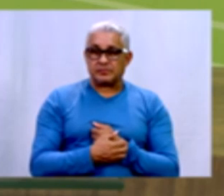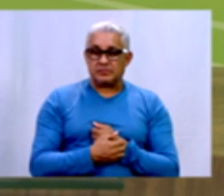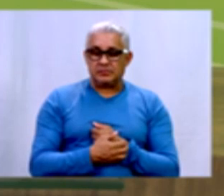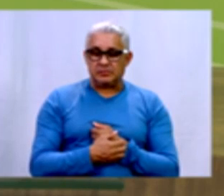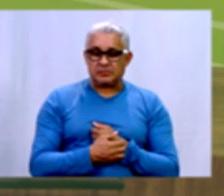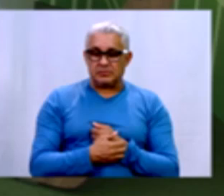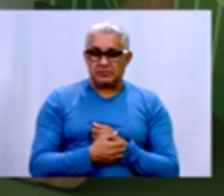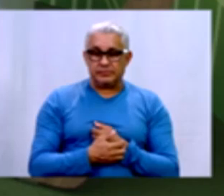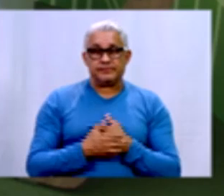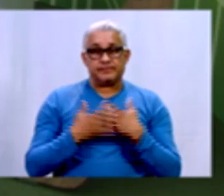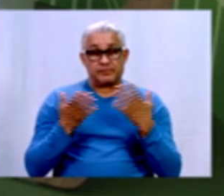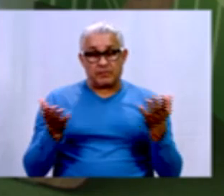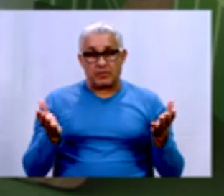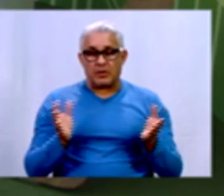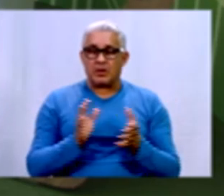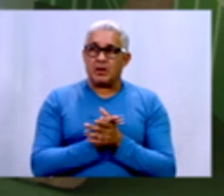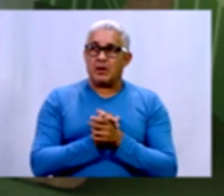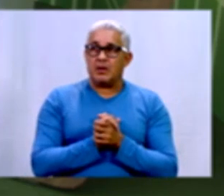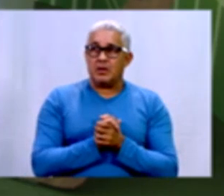Bom,